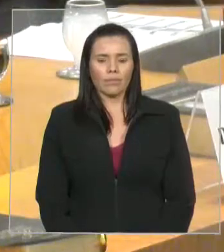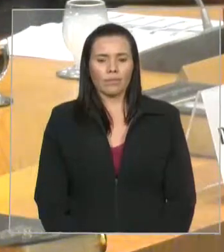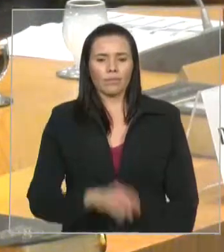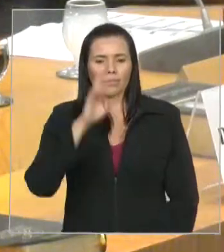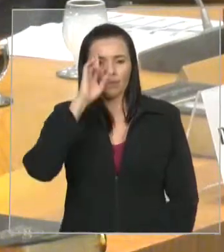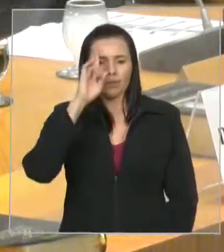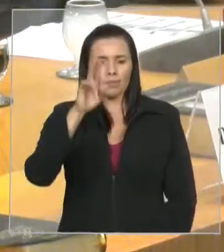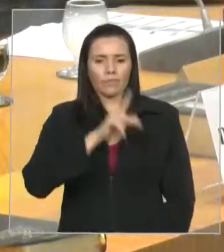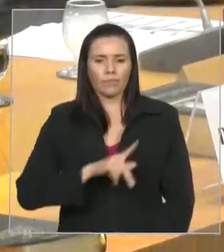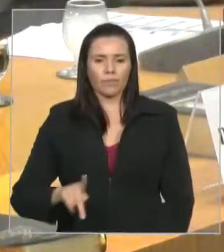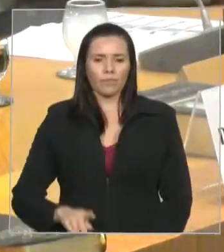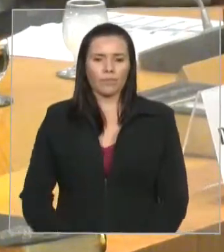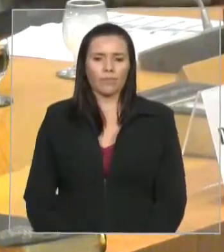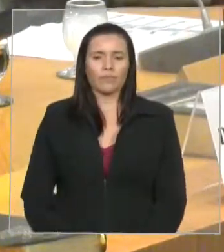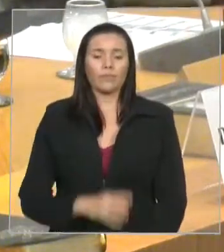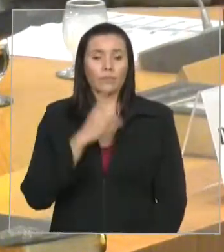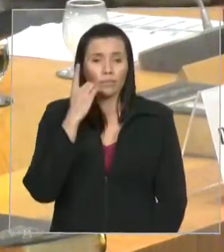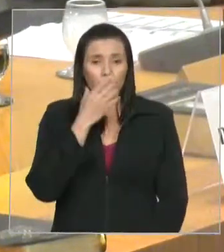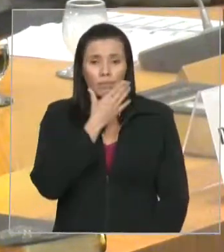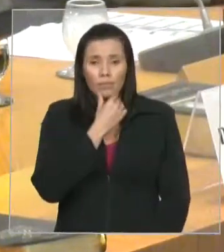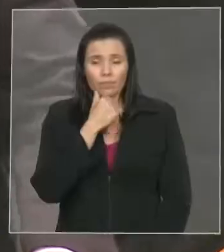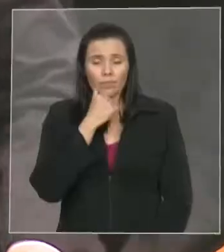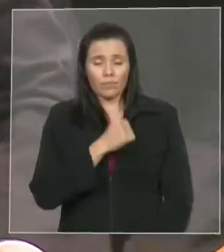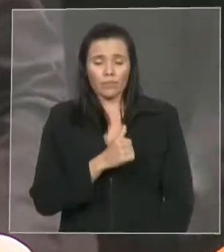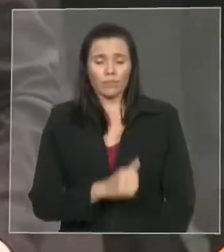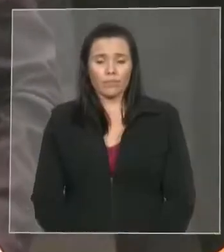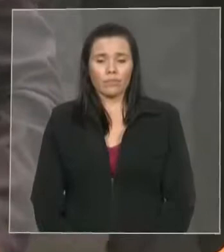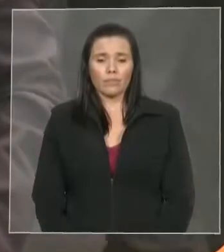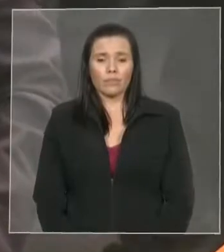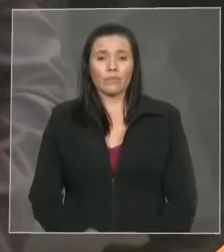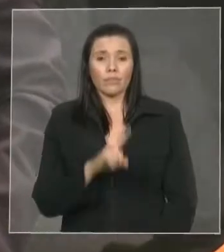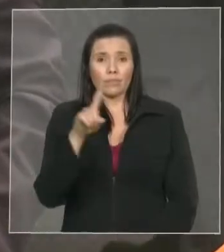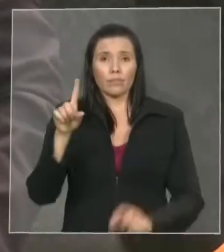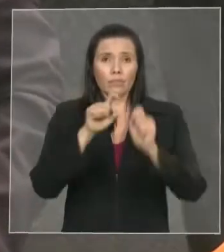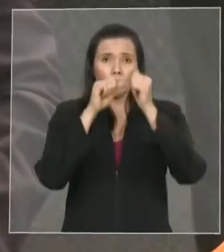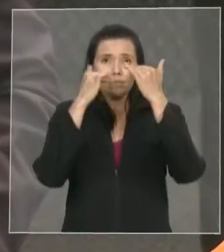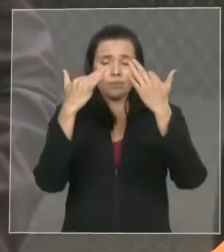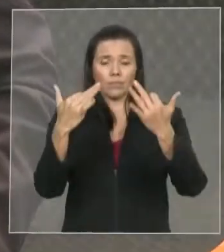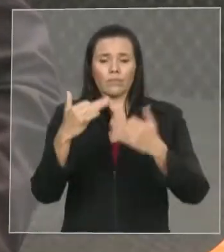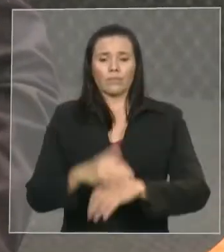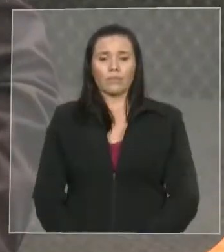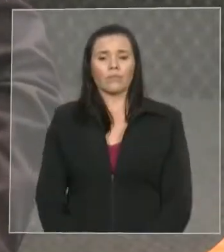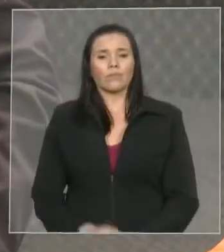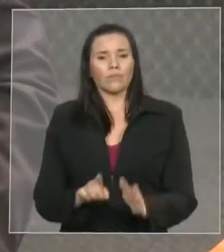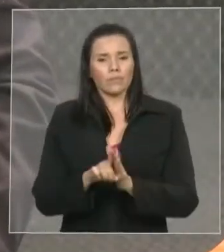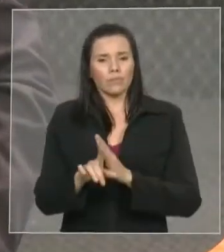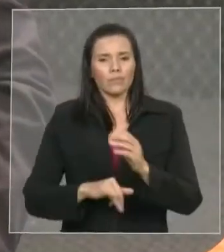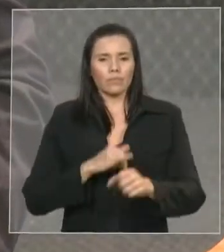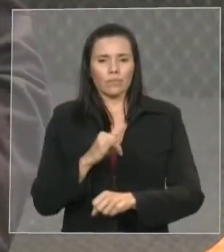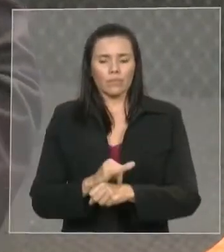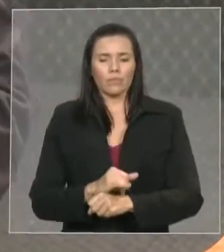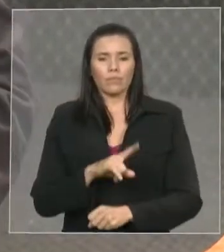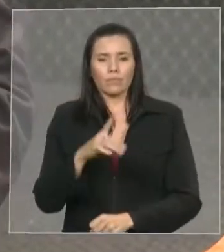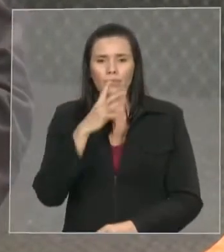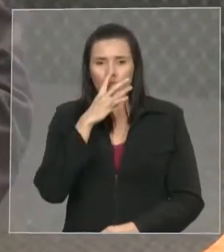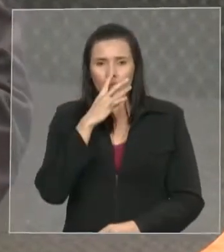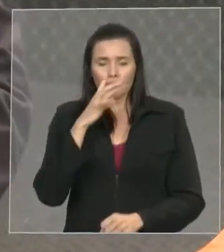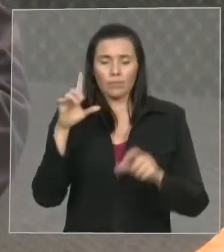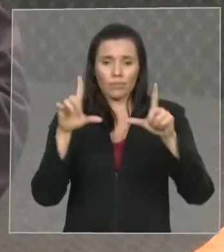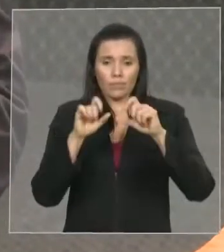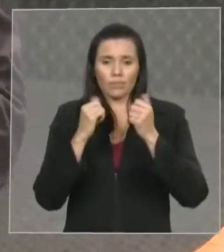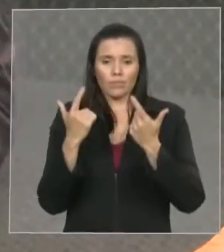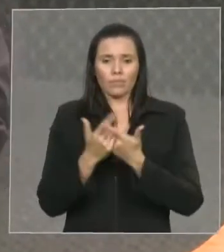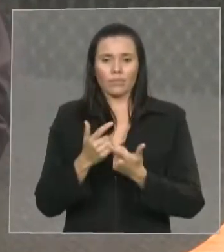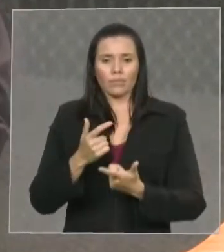Senhor presidente, senhoras e senhores deputados, membros da galeria, internautas, telespectadores da TV Assembleia, funcionários desse poder.